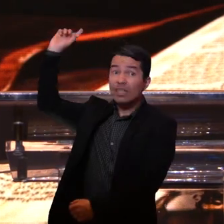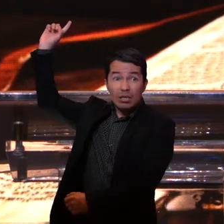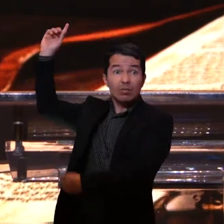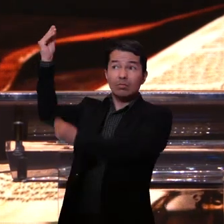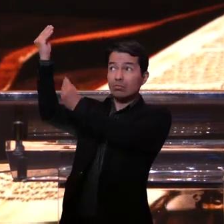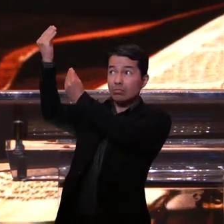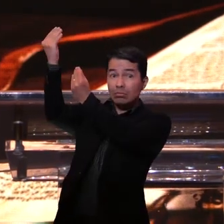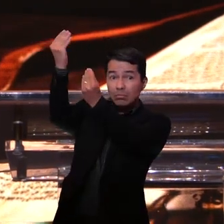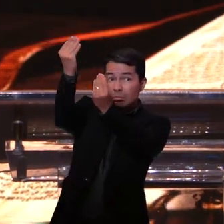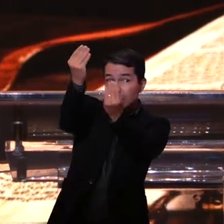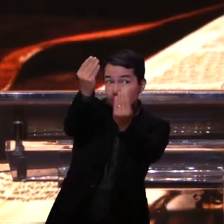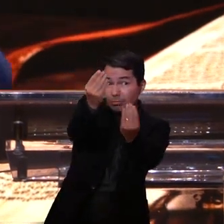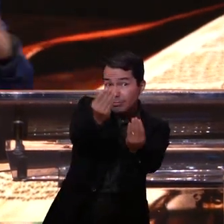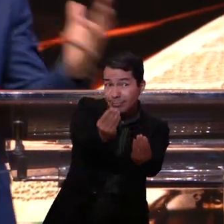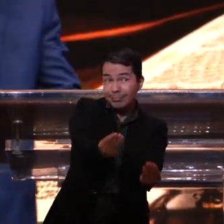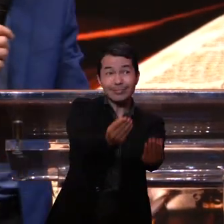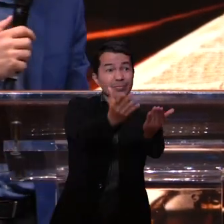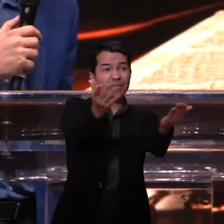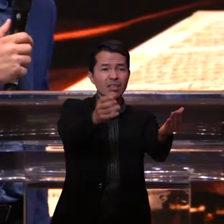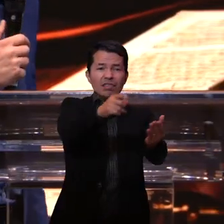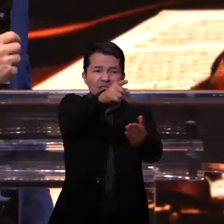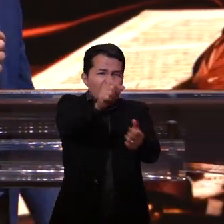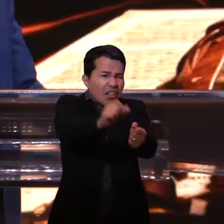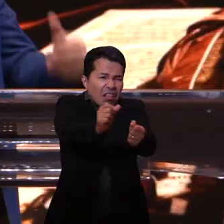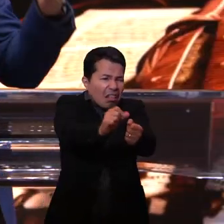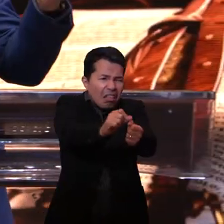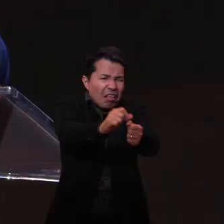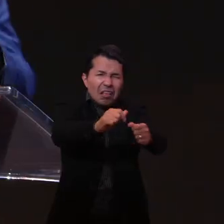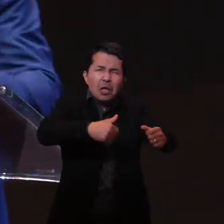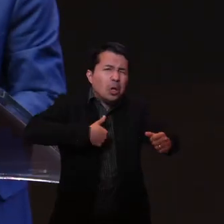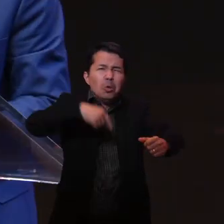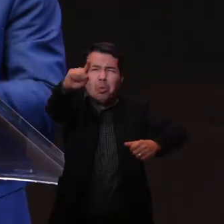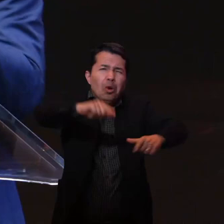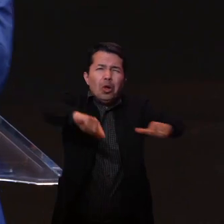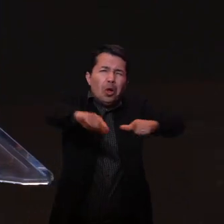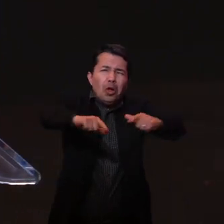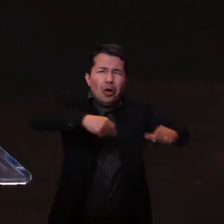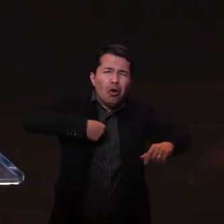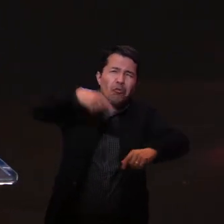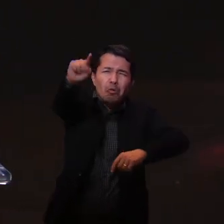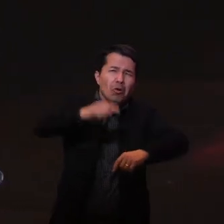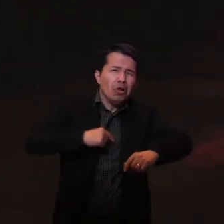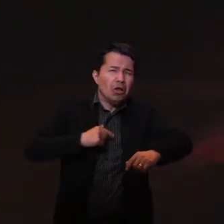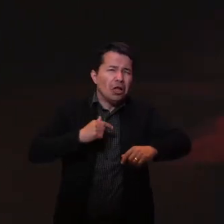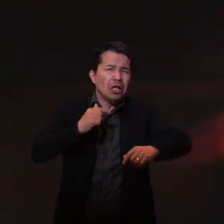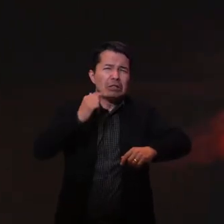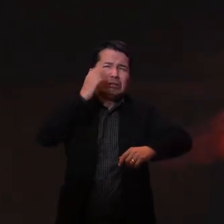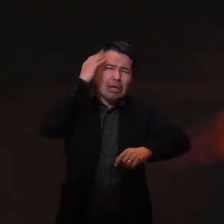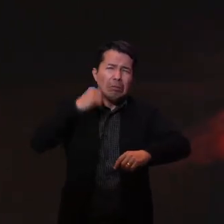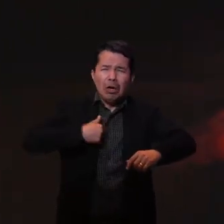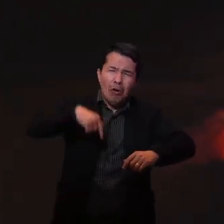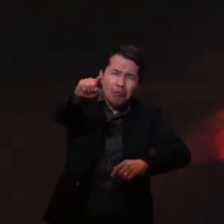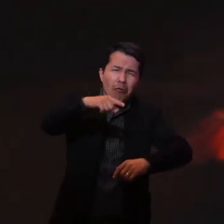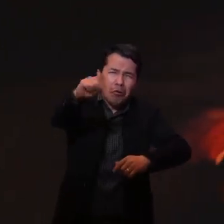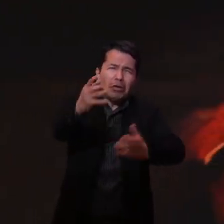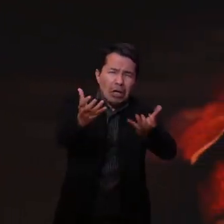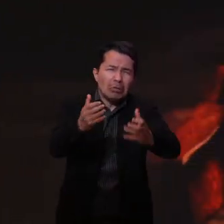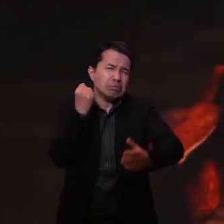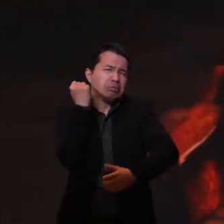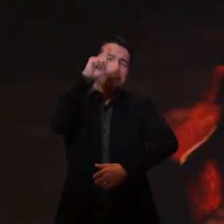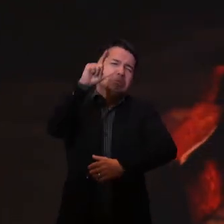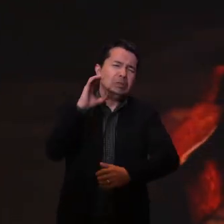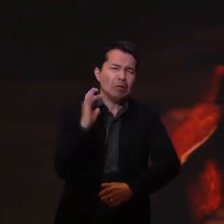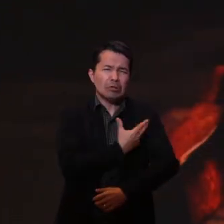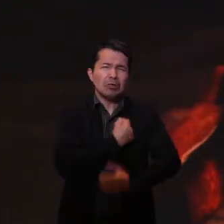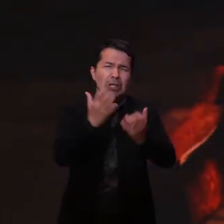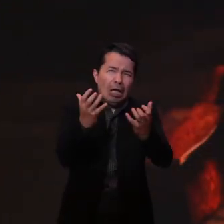fazer para alcançá-la por nós mesmos. A salvação é um favor de Deus, é um presente de Deus.